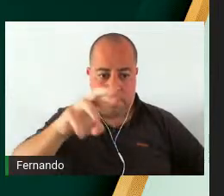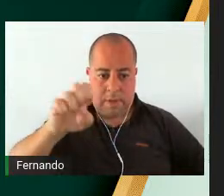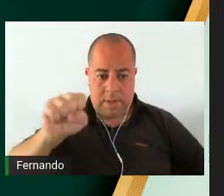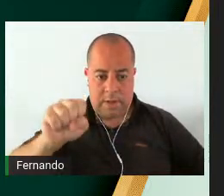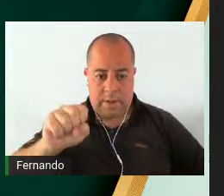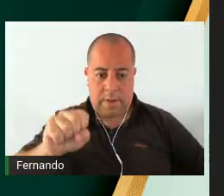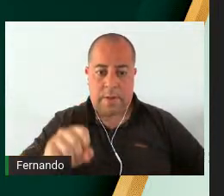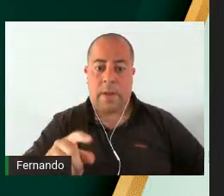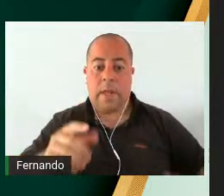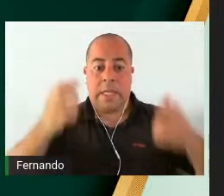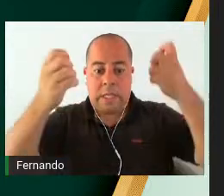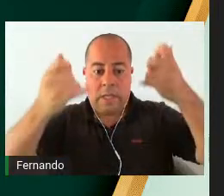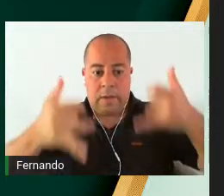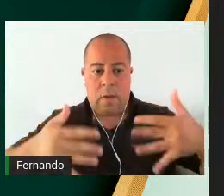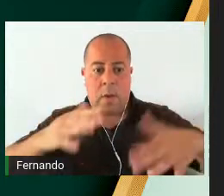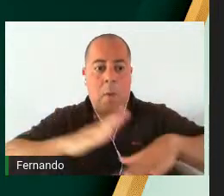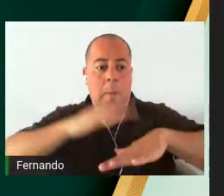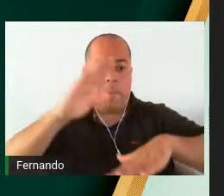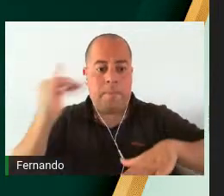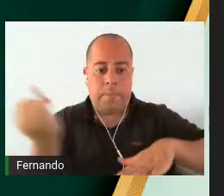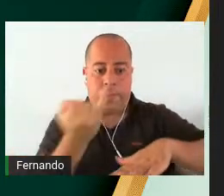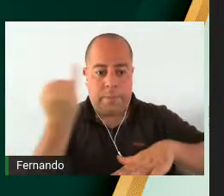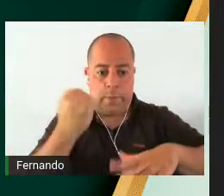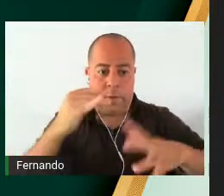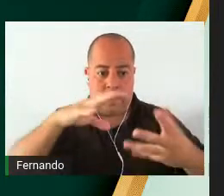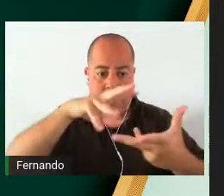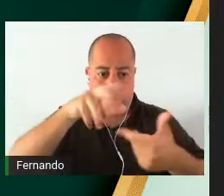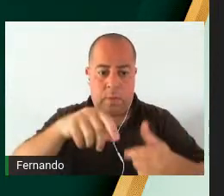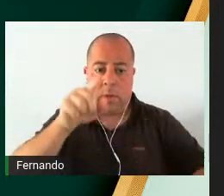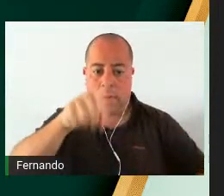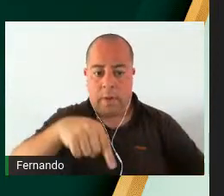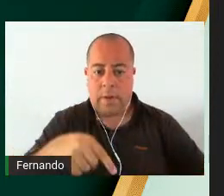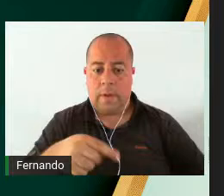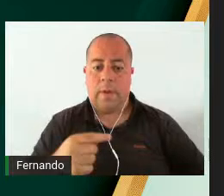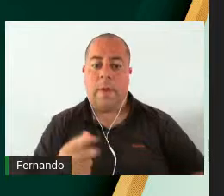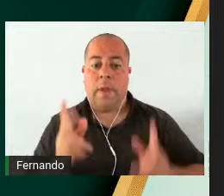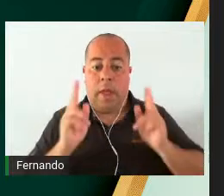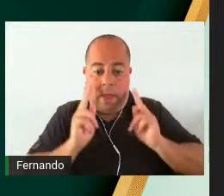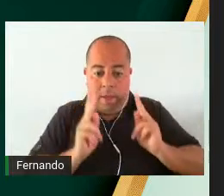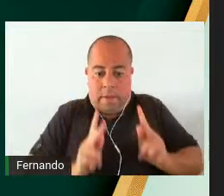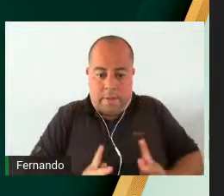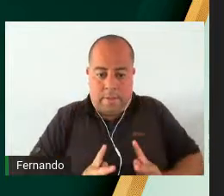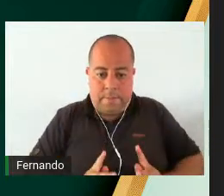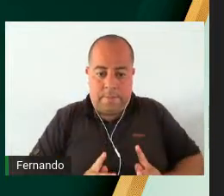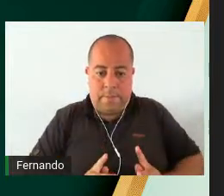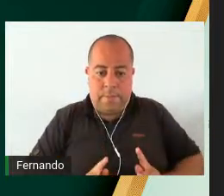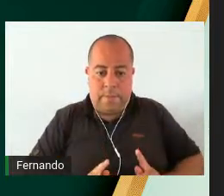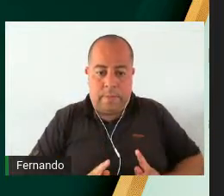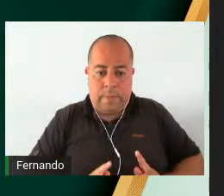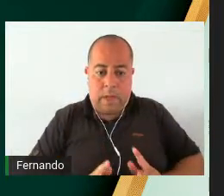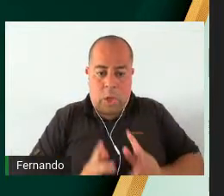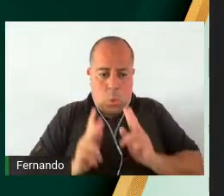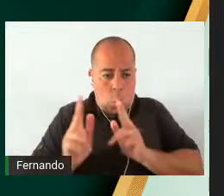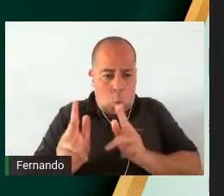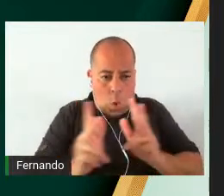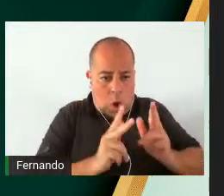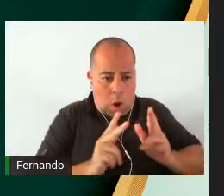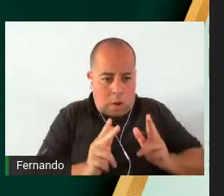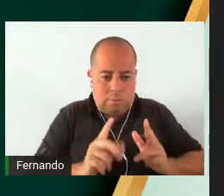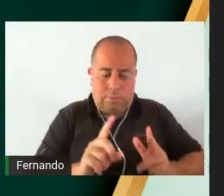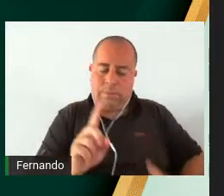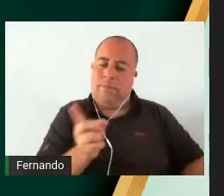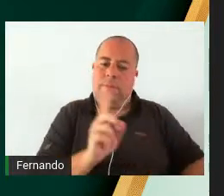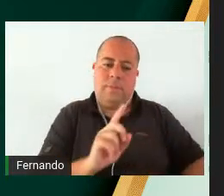mais importante e bonito do mundo é isto, que as pessoas não estão sempre iguais, ainda